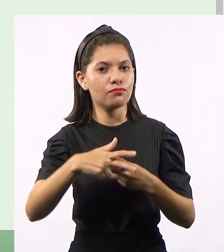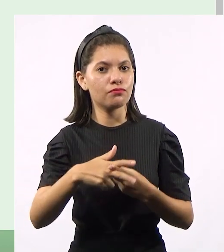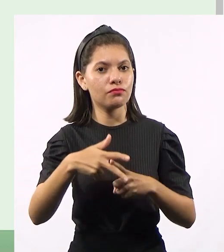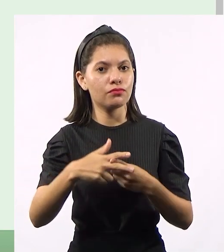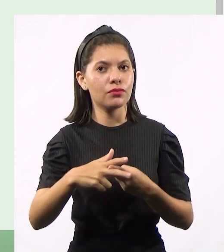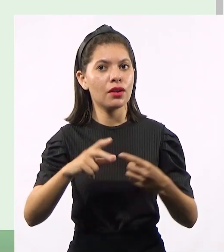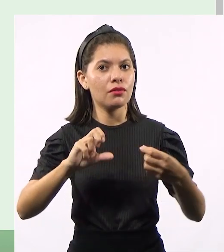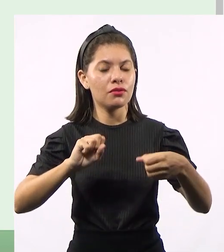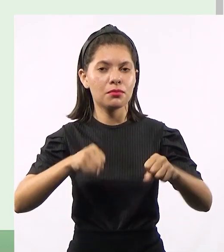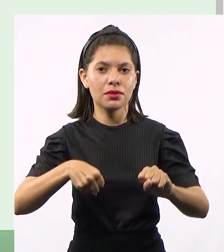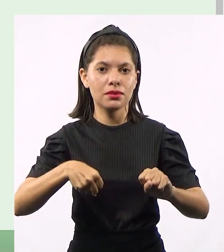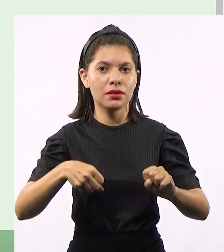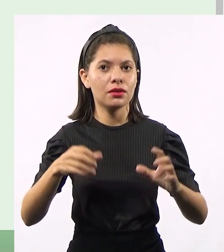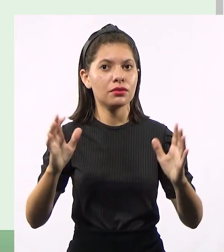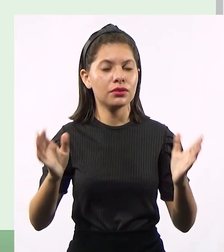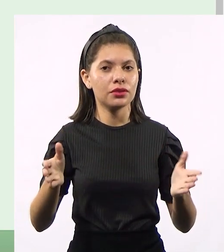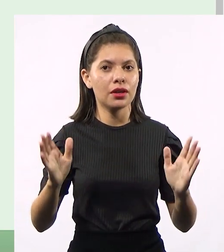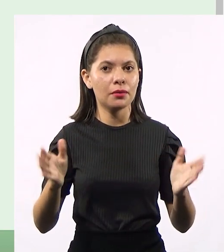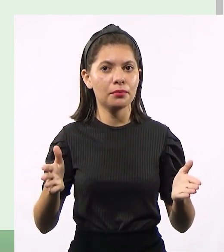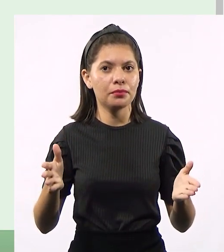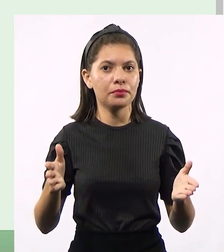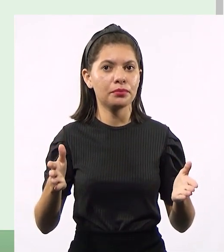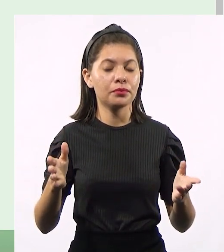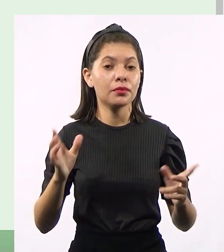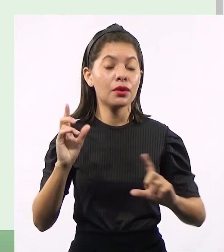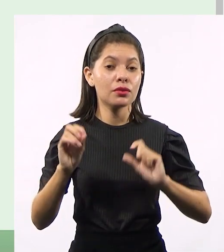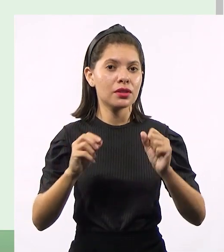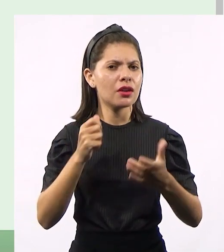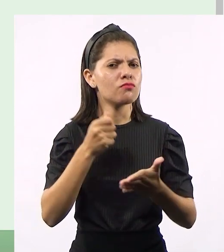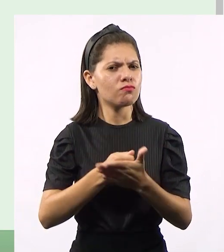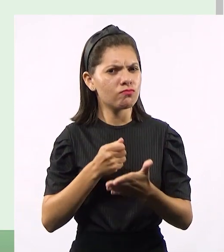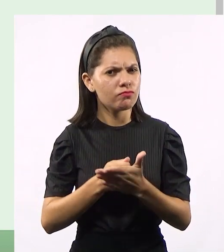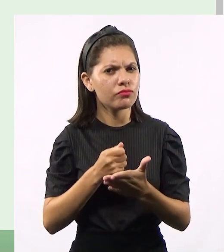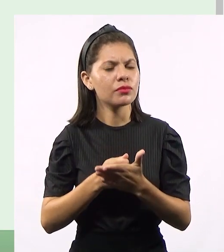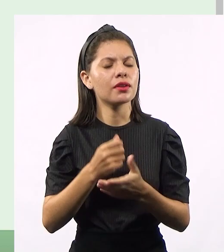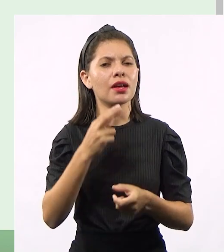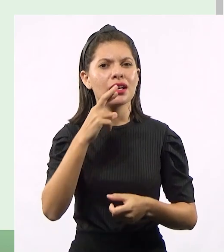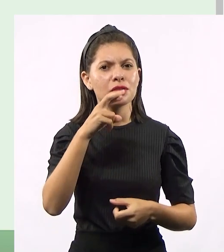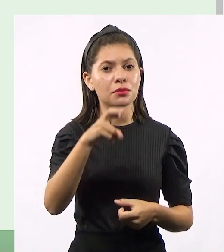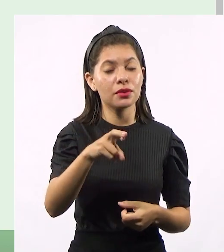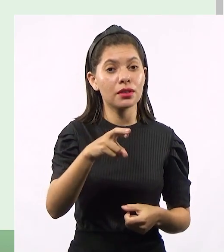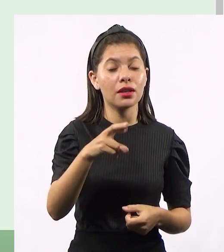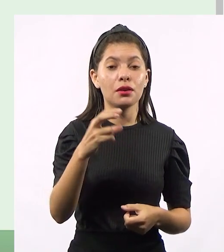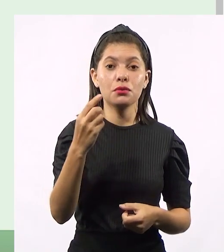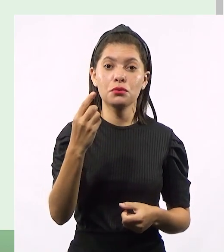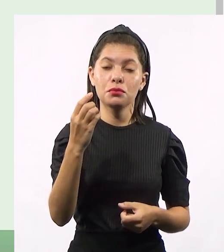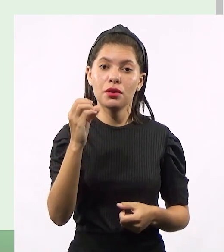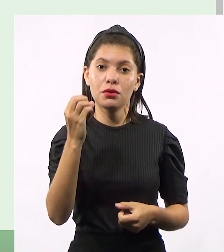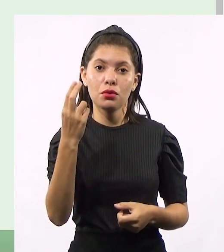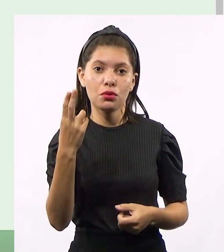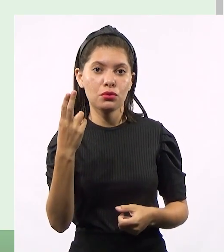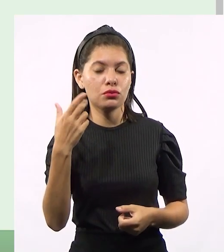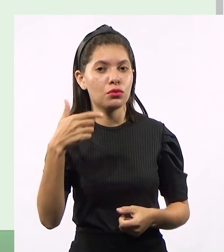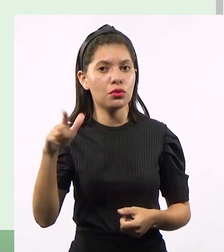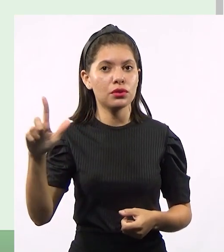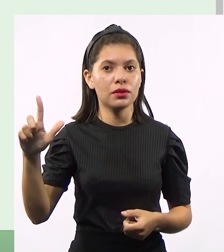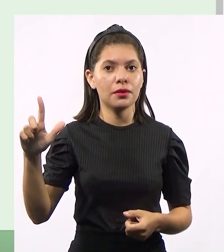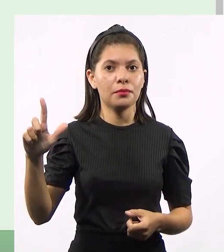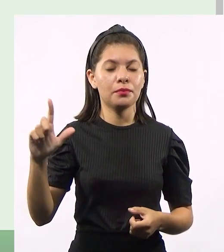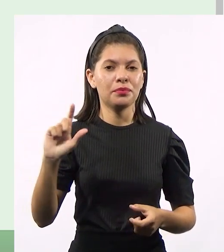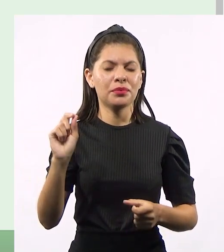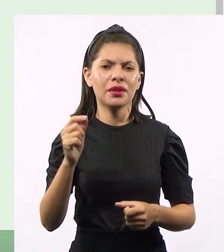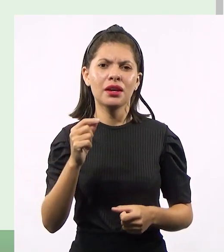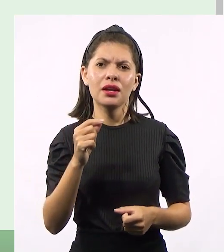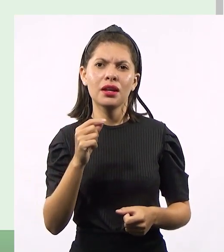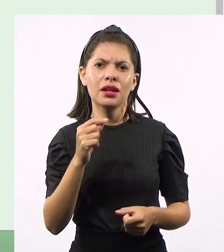de formação, asterístico, ou seja, é obrigatório, então eu vou responder uma ou outra. Se eu não tenho nem graduação nem